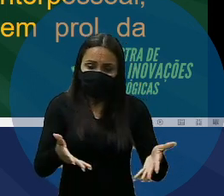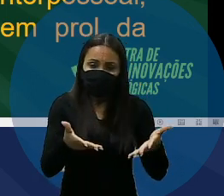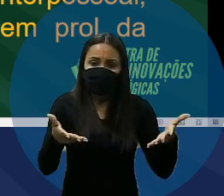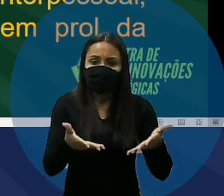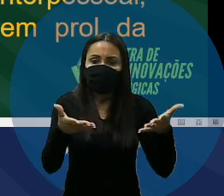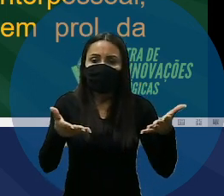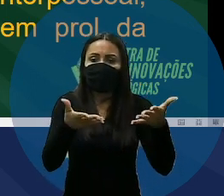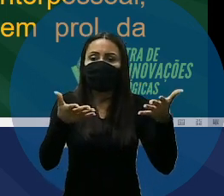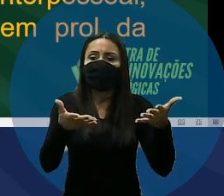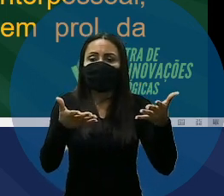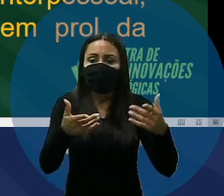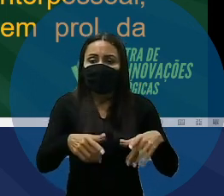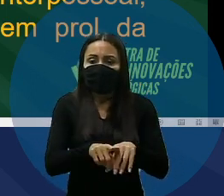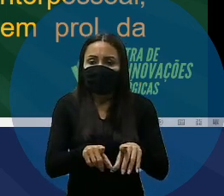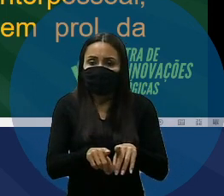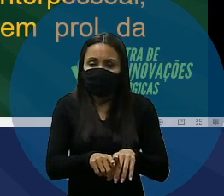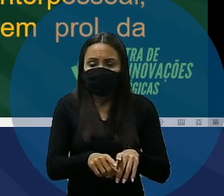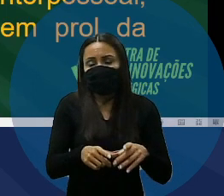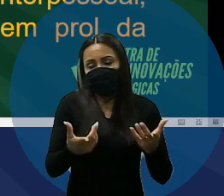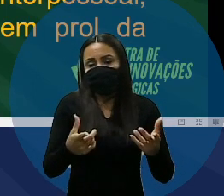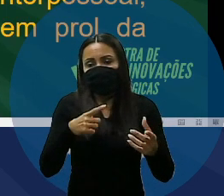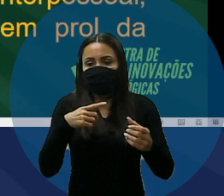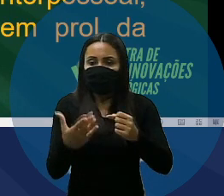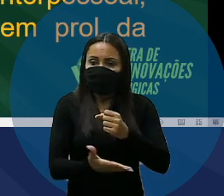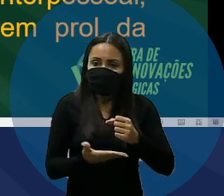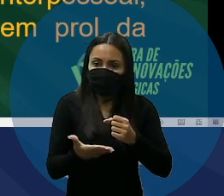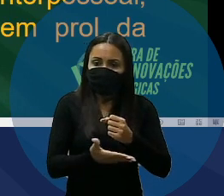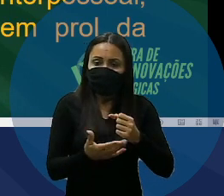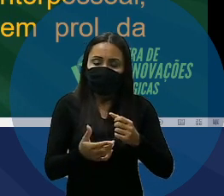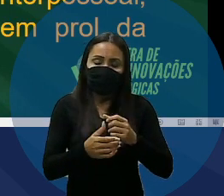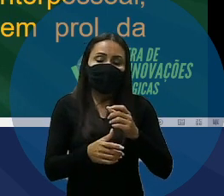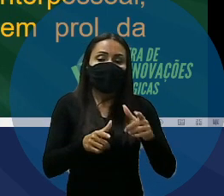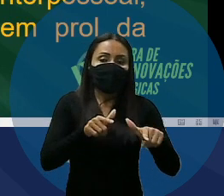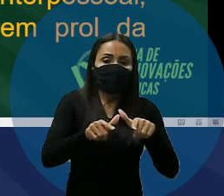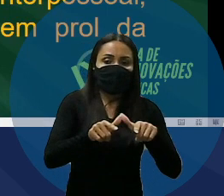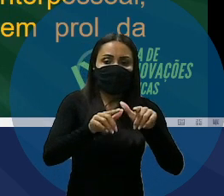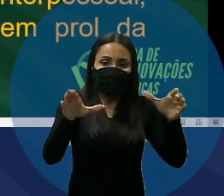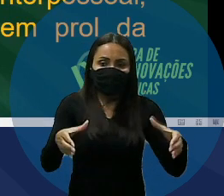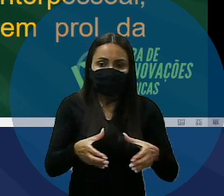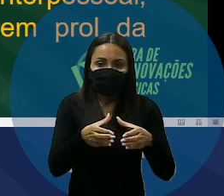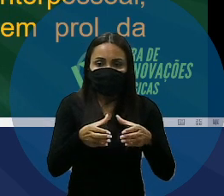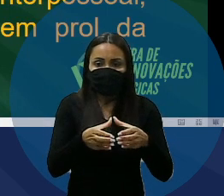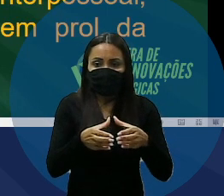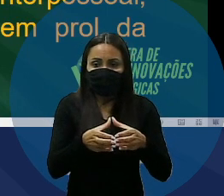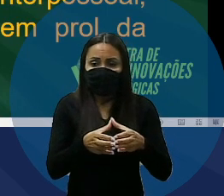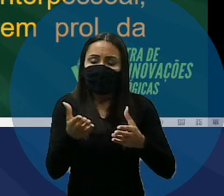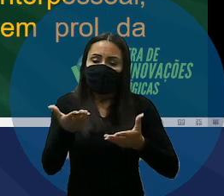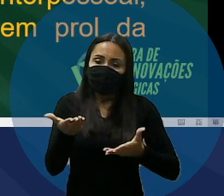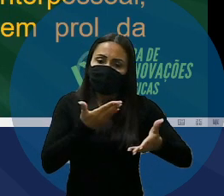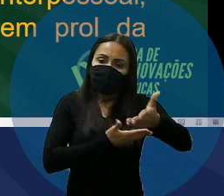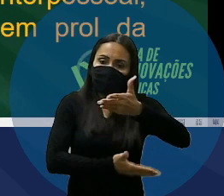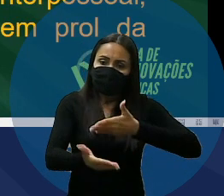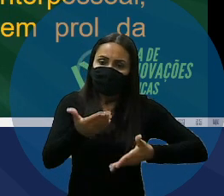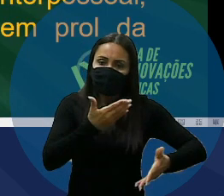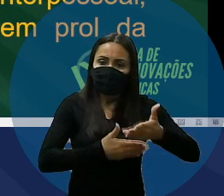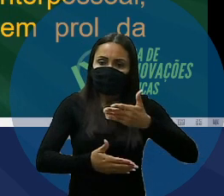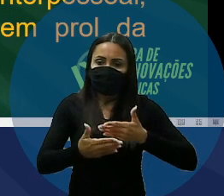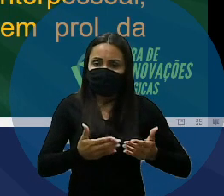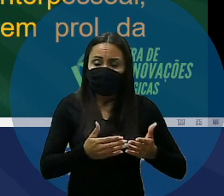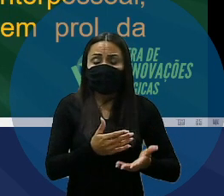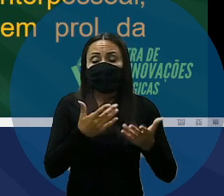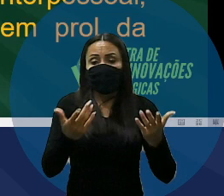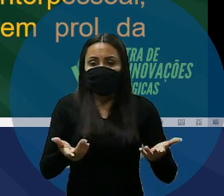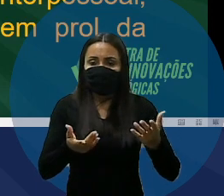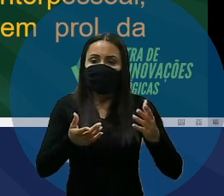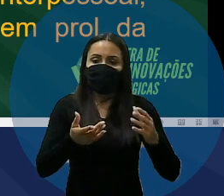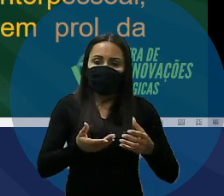habilidades de planejamento, lógica, trabalho em grupo, comunicação interpessoal, favorecendo assim o uso de tecnologias em prol